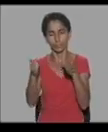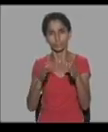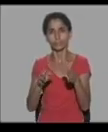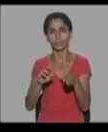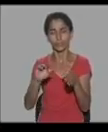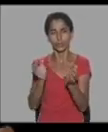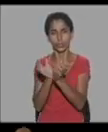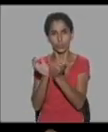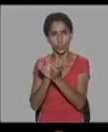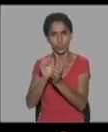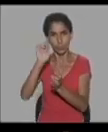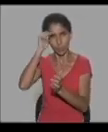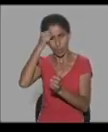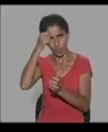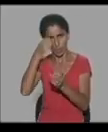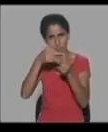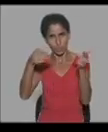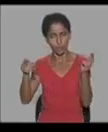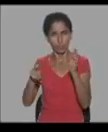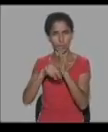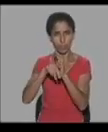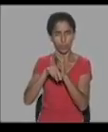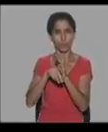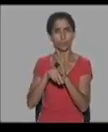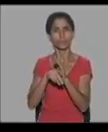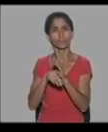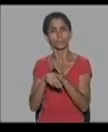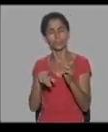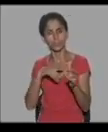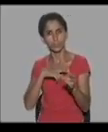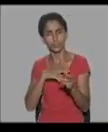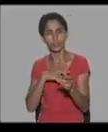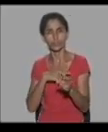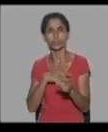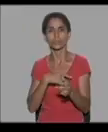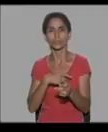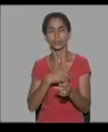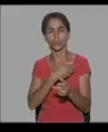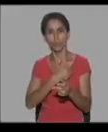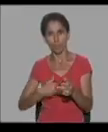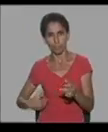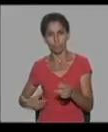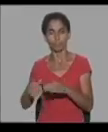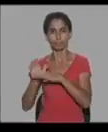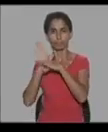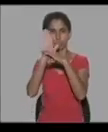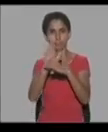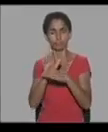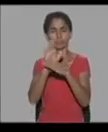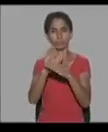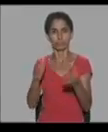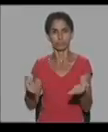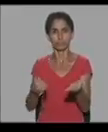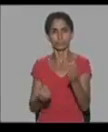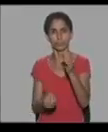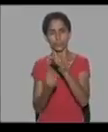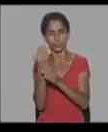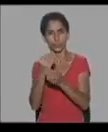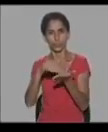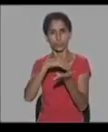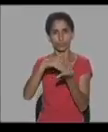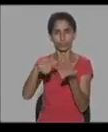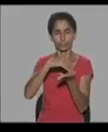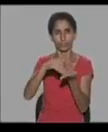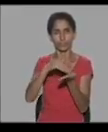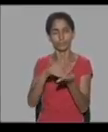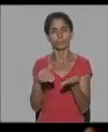né? Que teve uma ação institucional muito grande, porque foi abraçada por uma política de governo. Criou-se uma